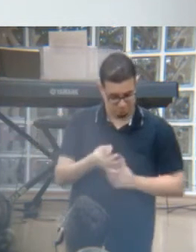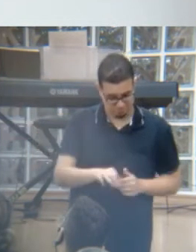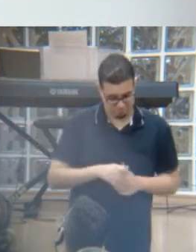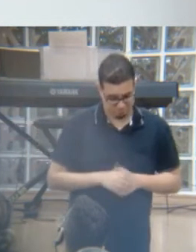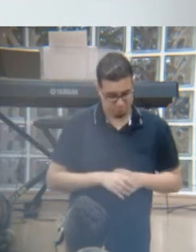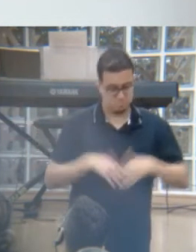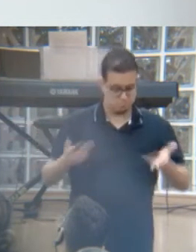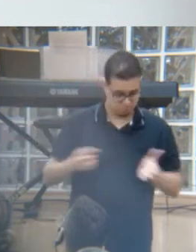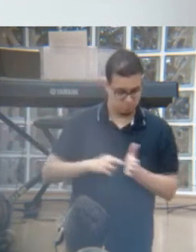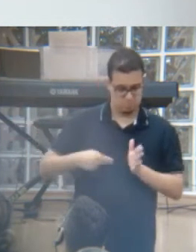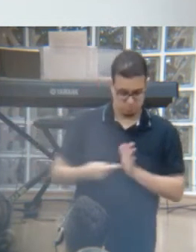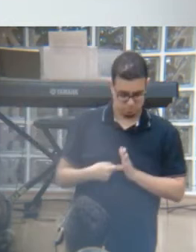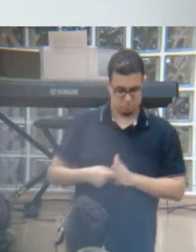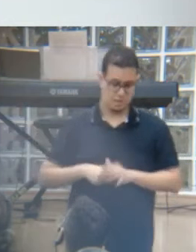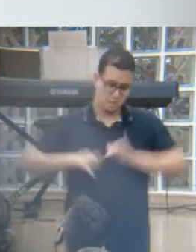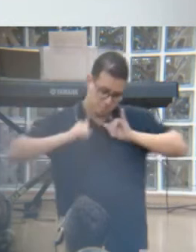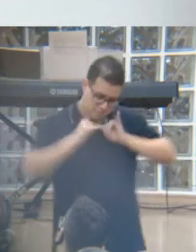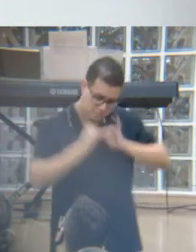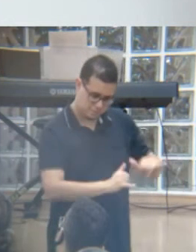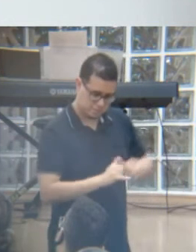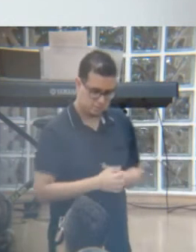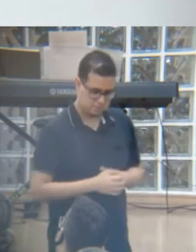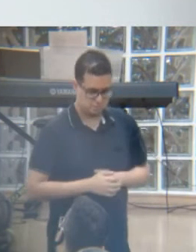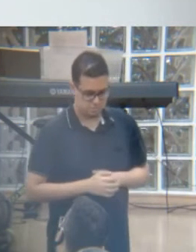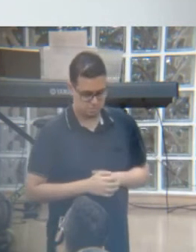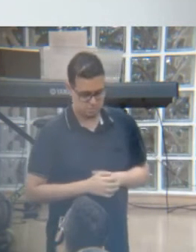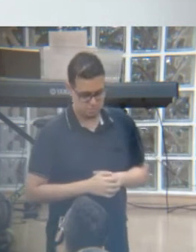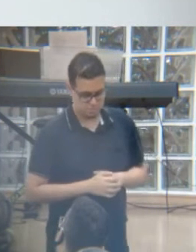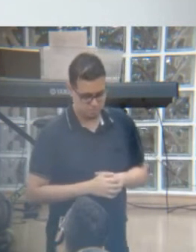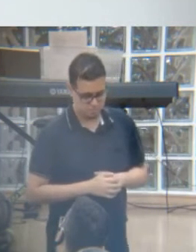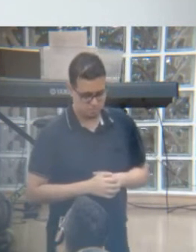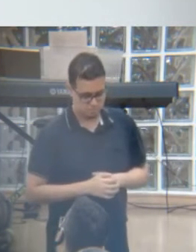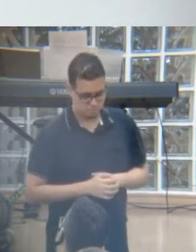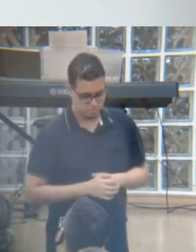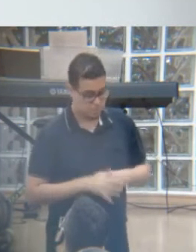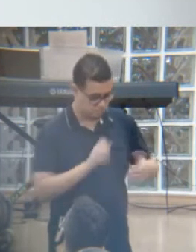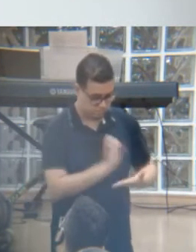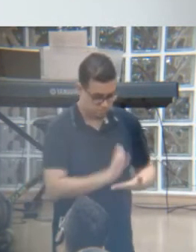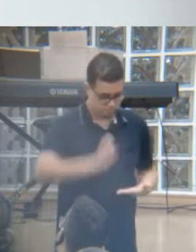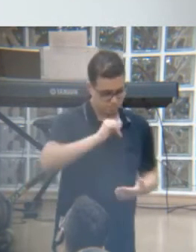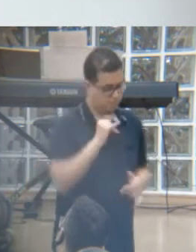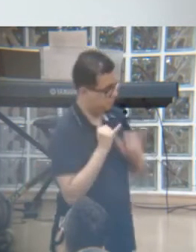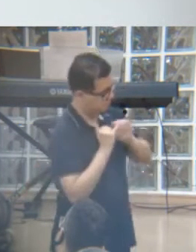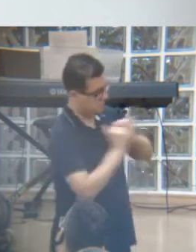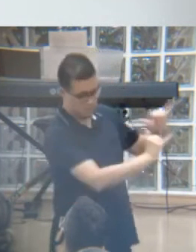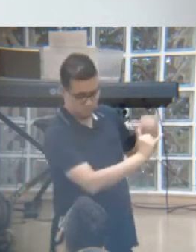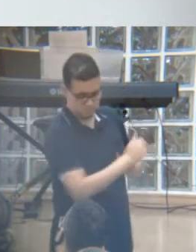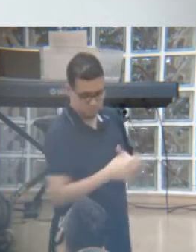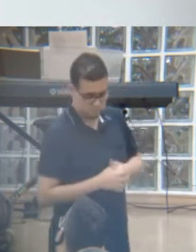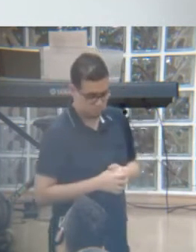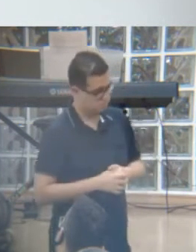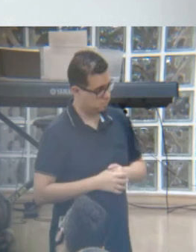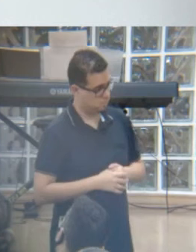recado que ele está dizendo para o Acabe, para Jezabel, diante de Baal que